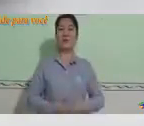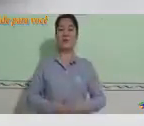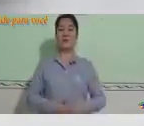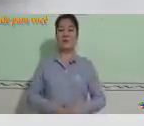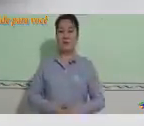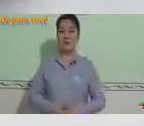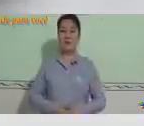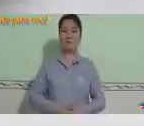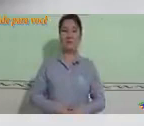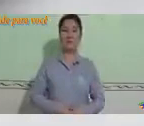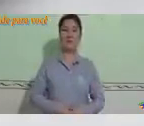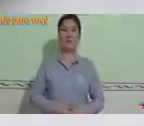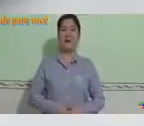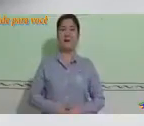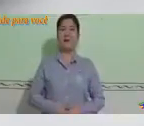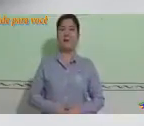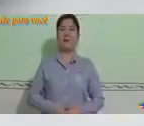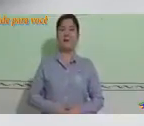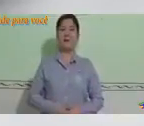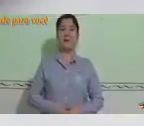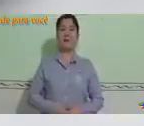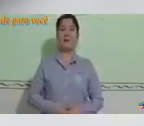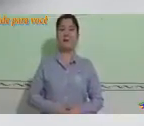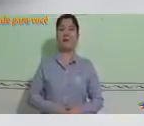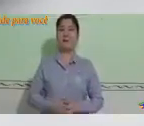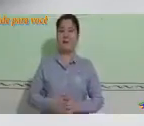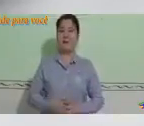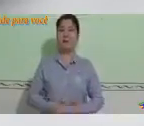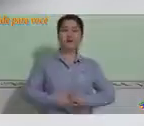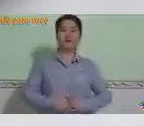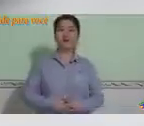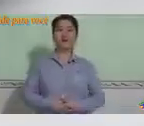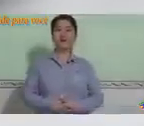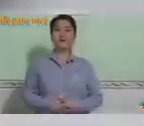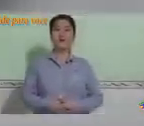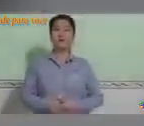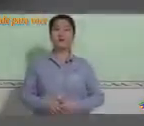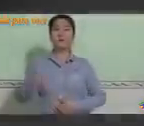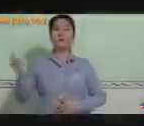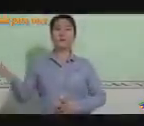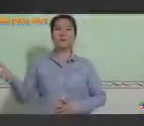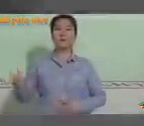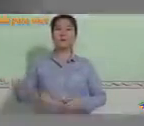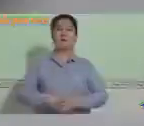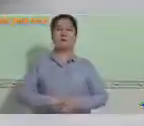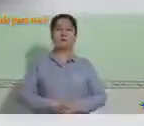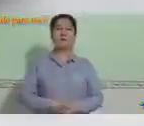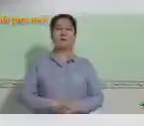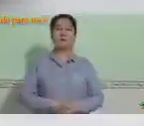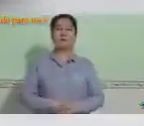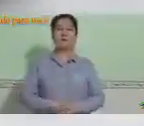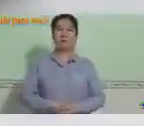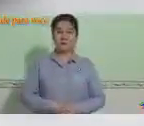Esse conjunto de tendões são responsáveis pelo movimento de flexão do joelho e ficam próximos à bursa anserina, que